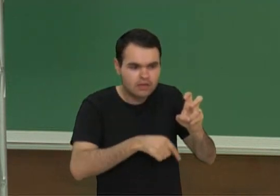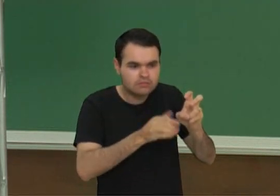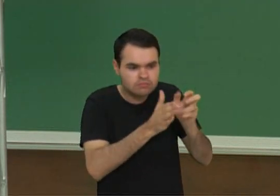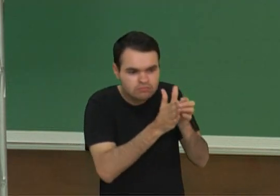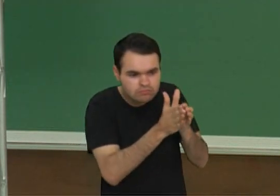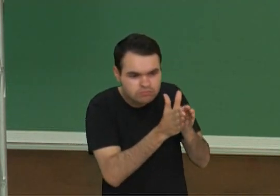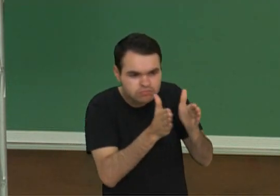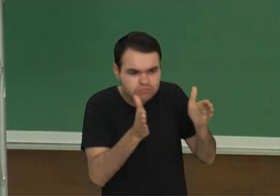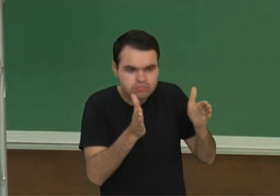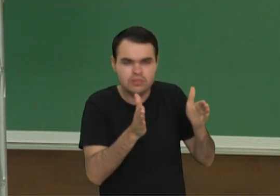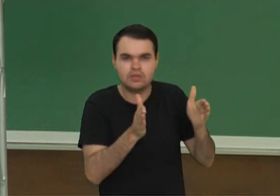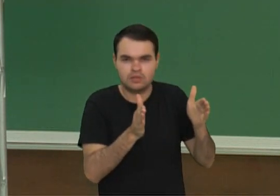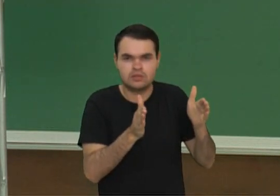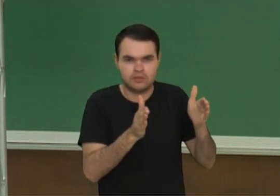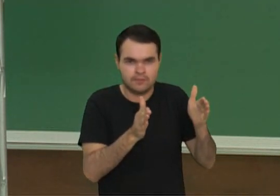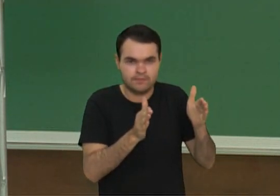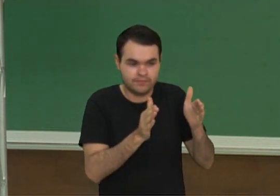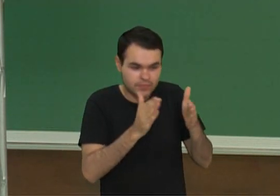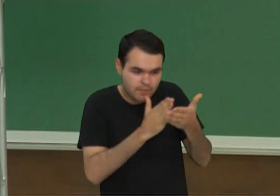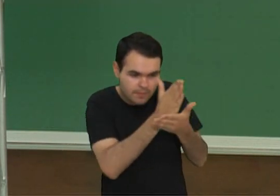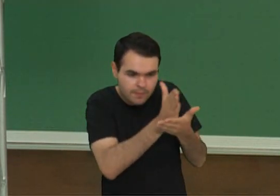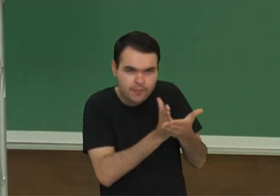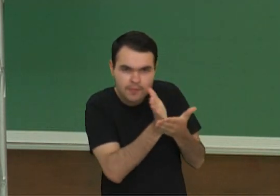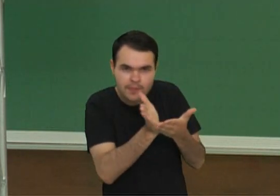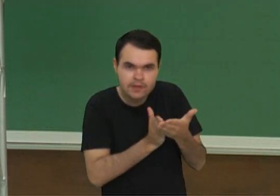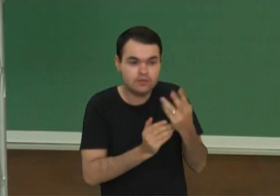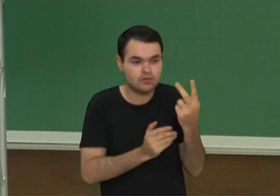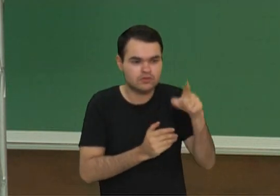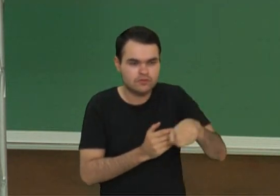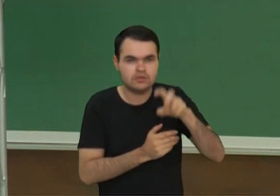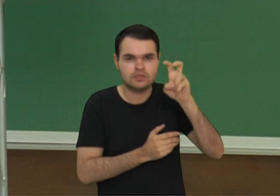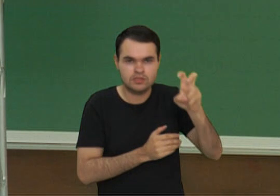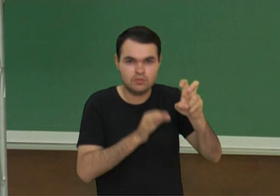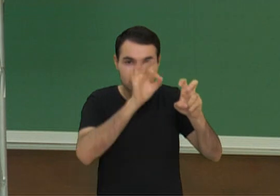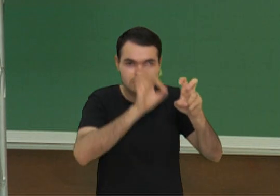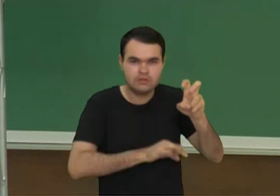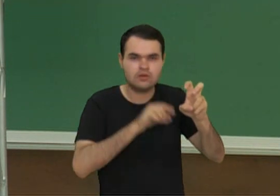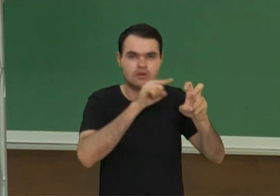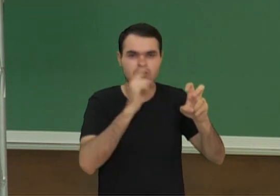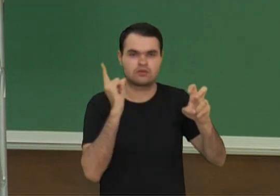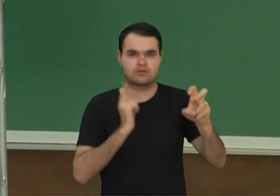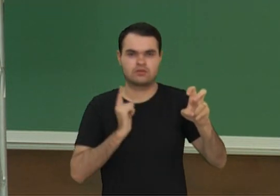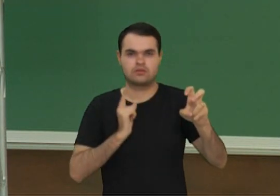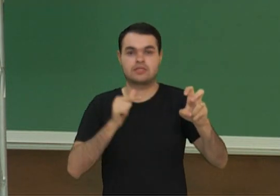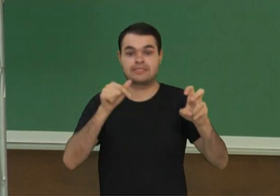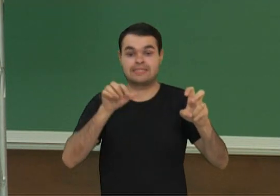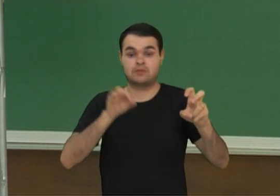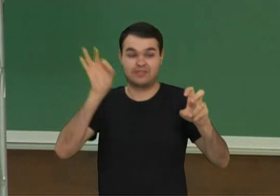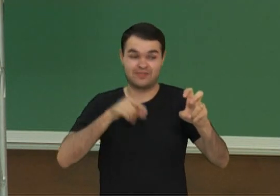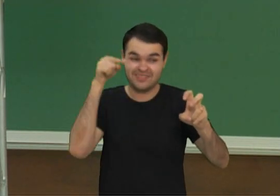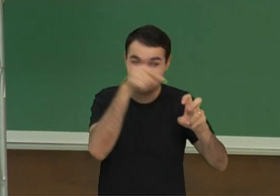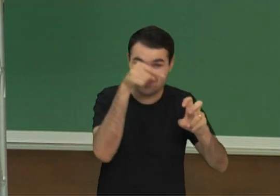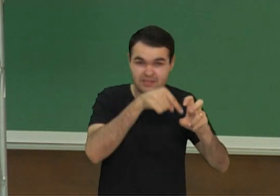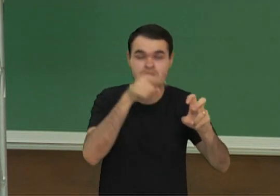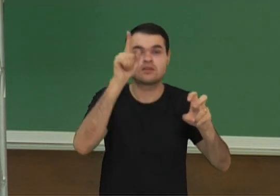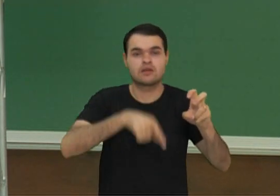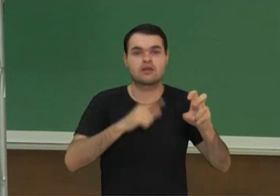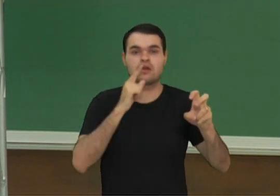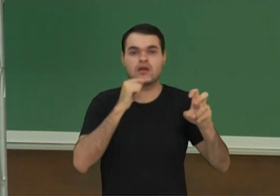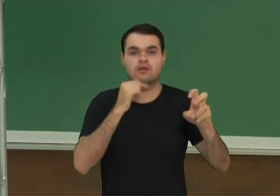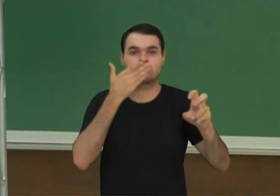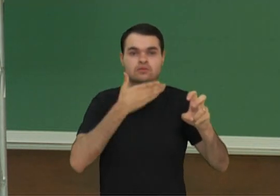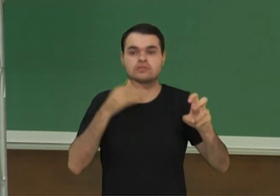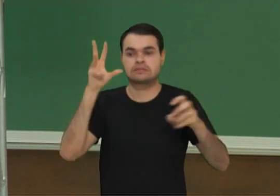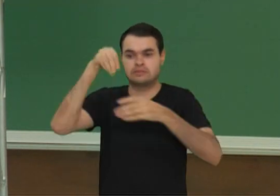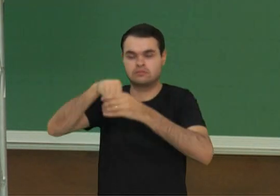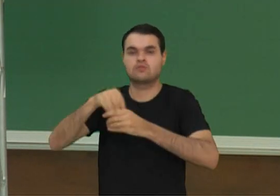um gráfico de 100%, desses 2,5%, aonde aproximadamente 70% da água do nosso planeta está